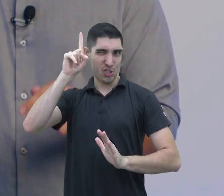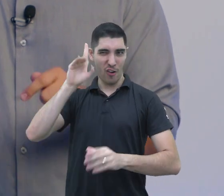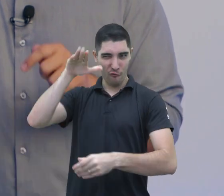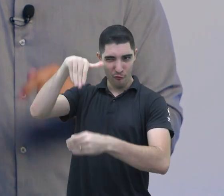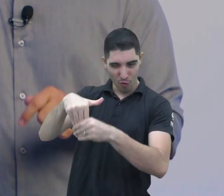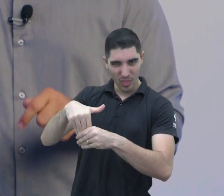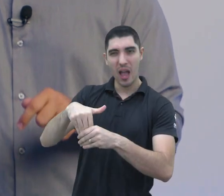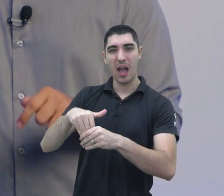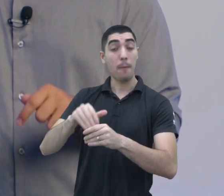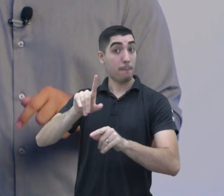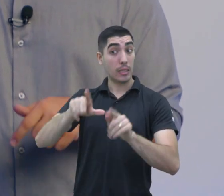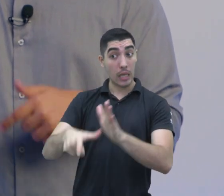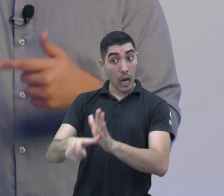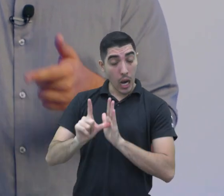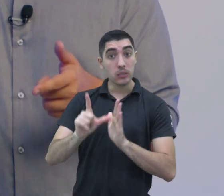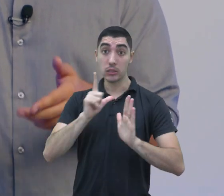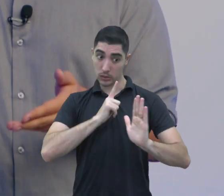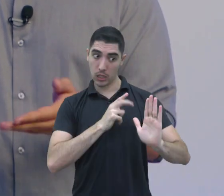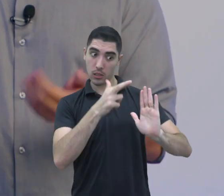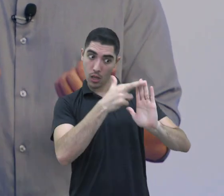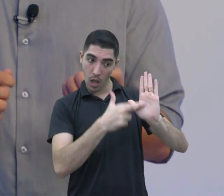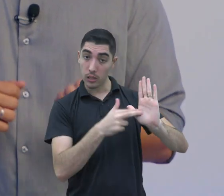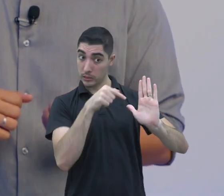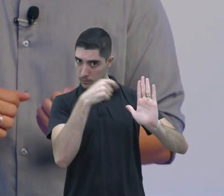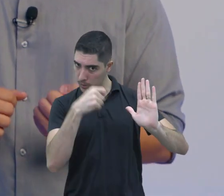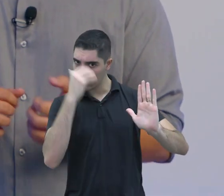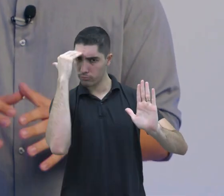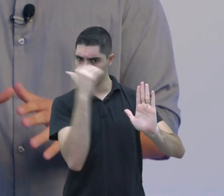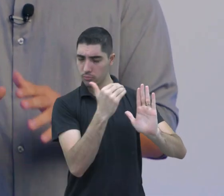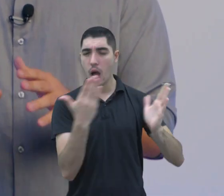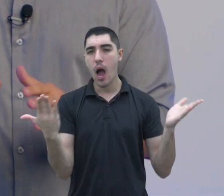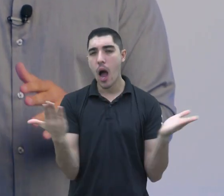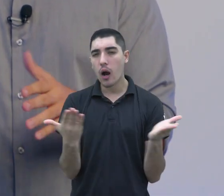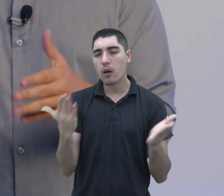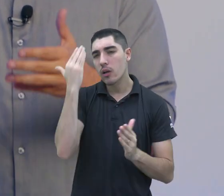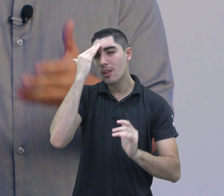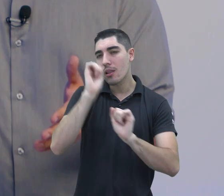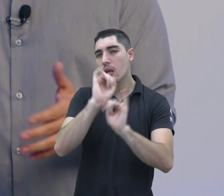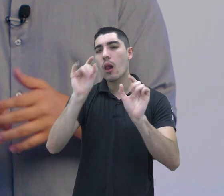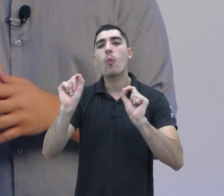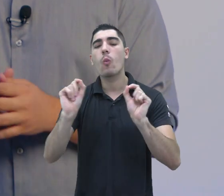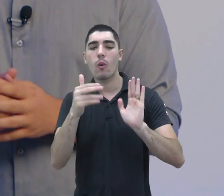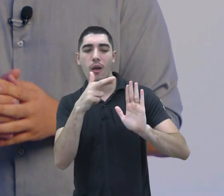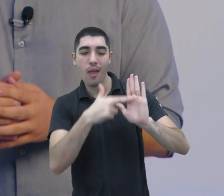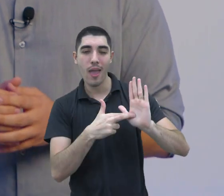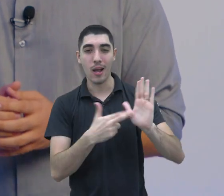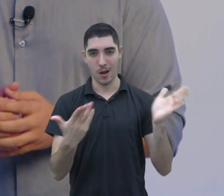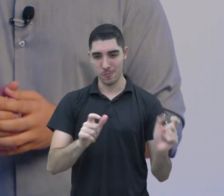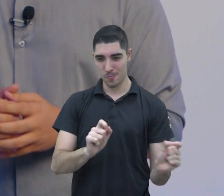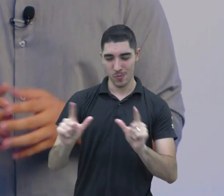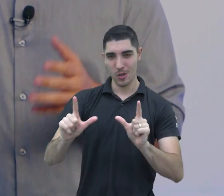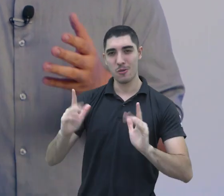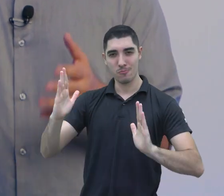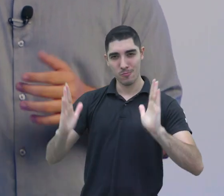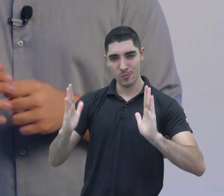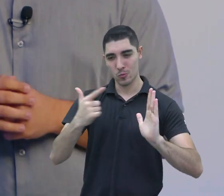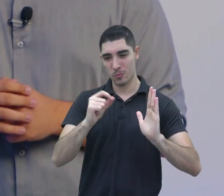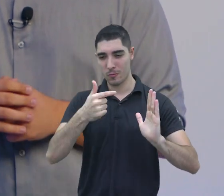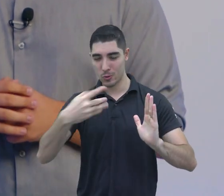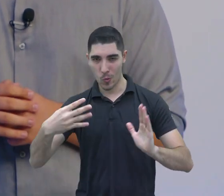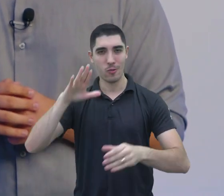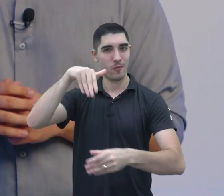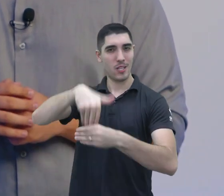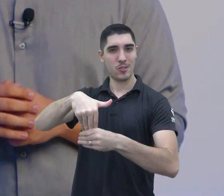seguidas não só no dia da votação, mas até nos dias que o antecedem? Vamos entender sobre todas essas obrigações no quadro